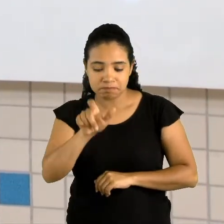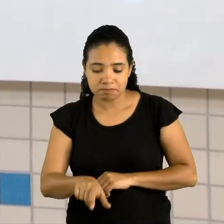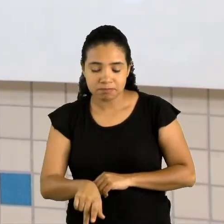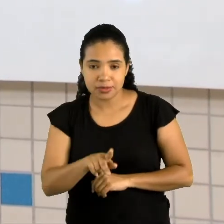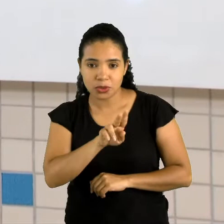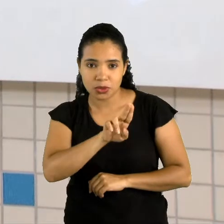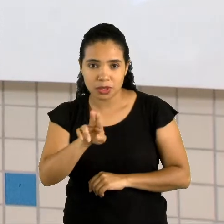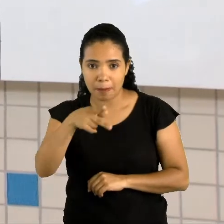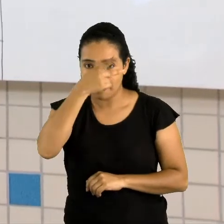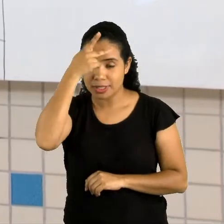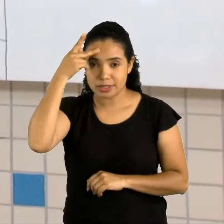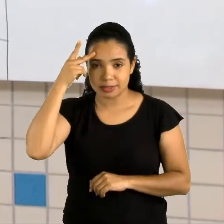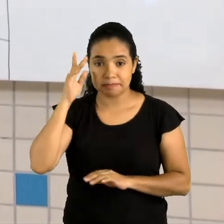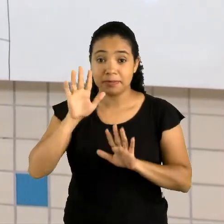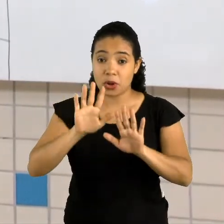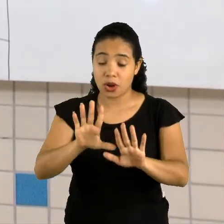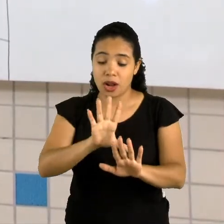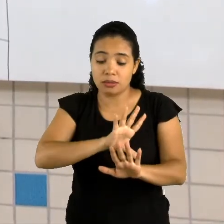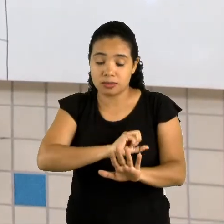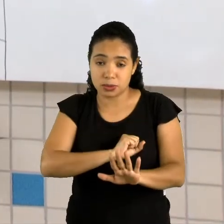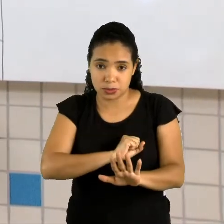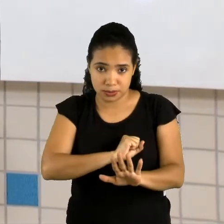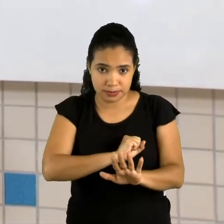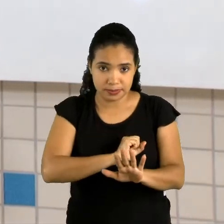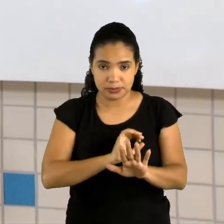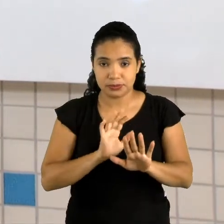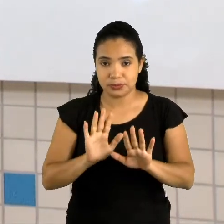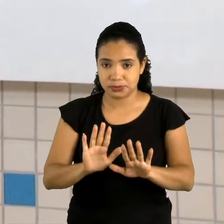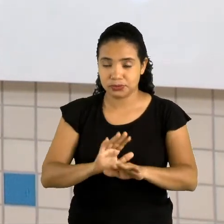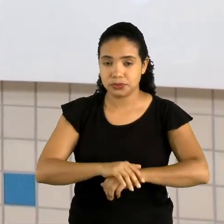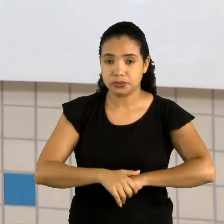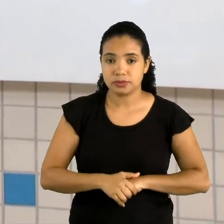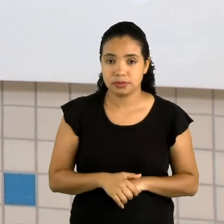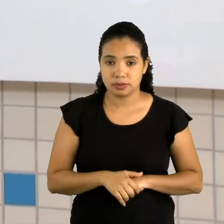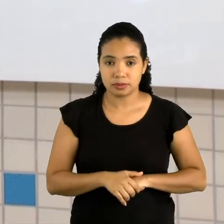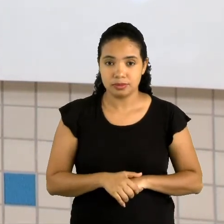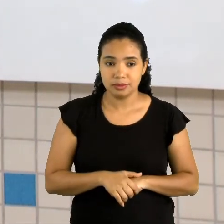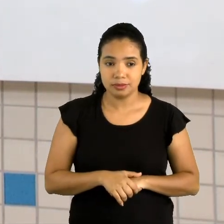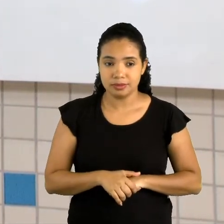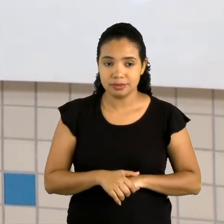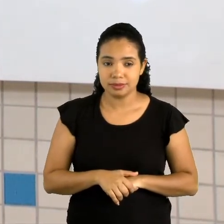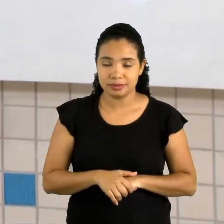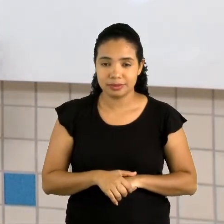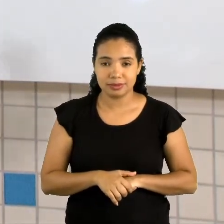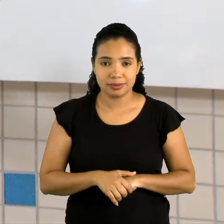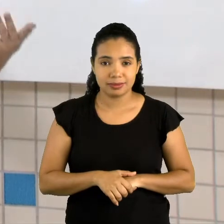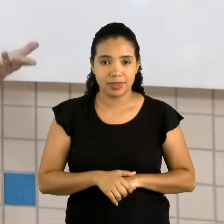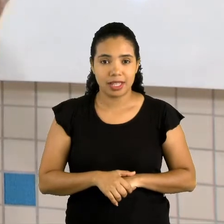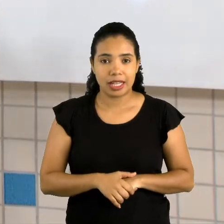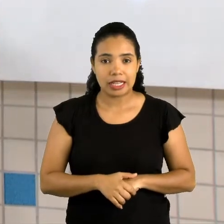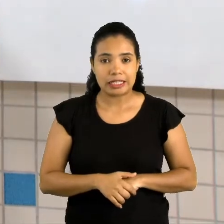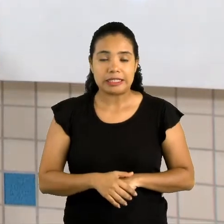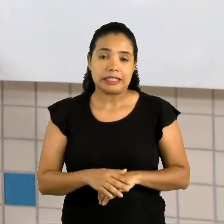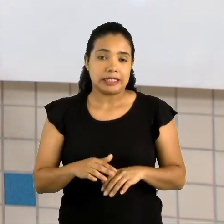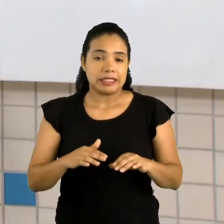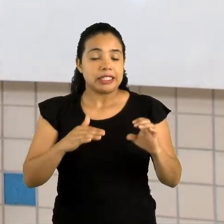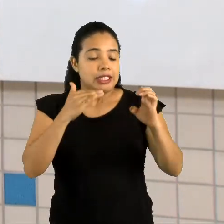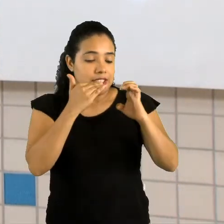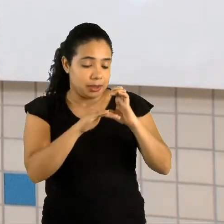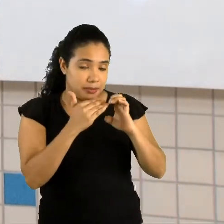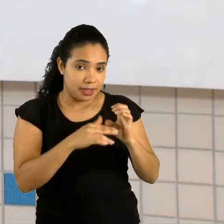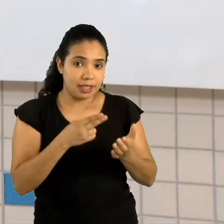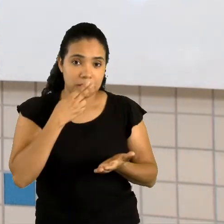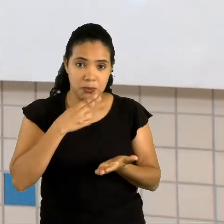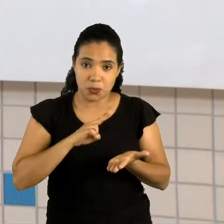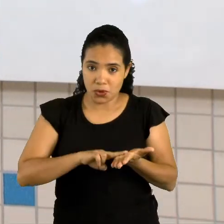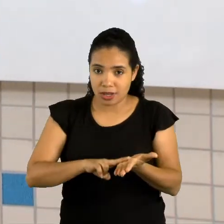Amores, quando a gente, como nós estamos falando de e-mail, de cartas,